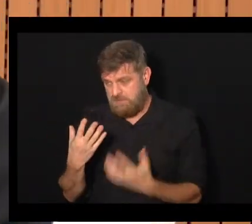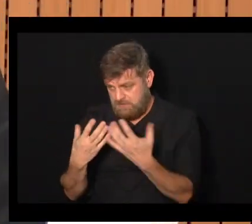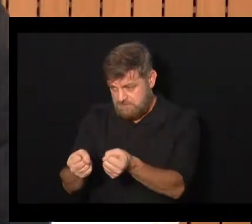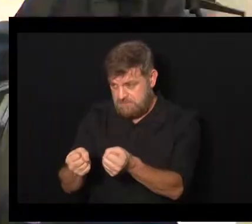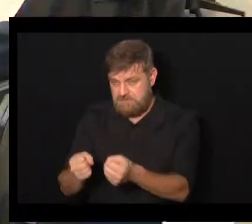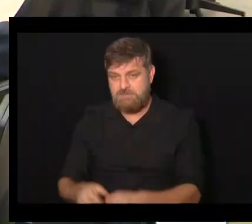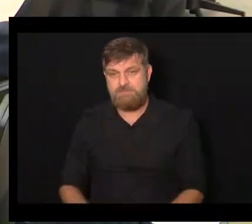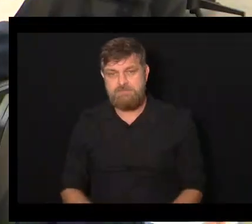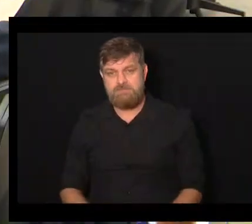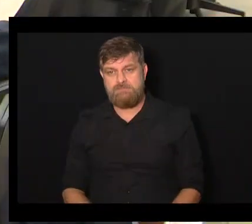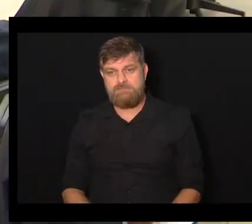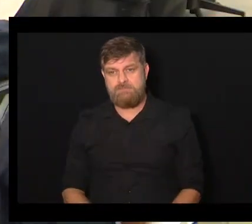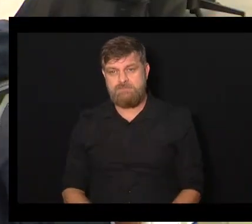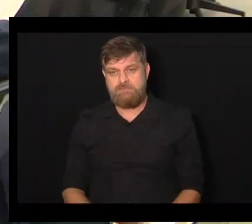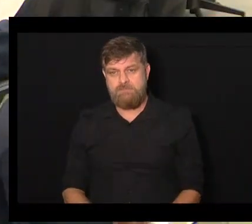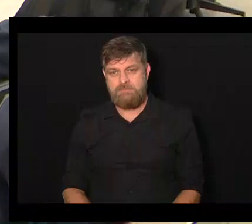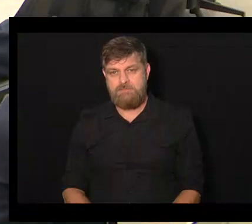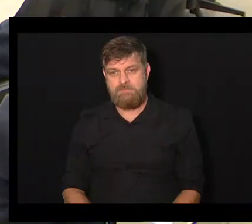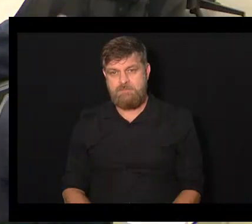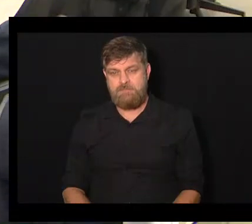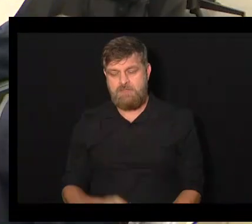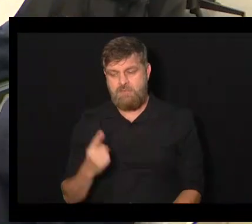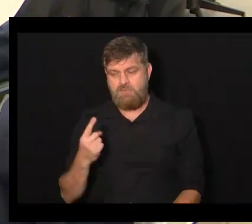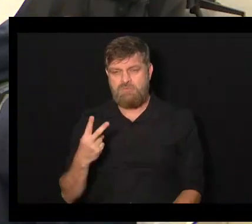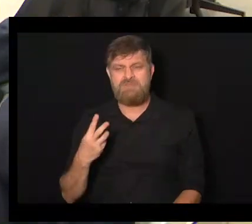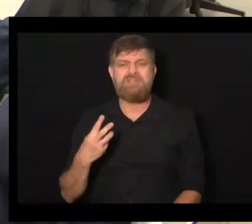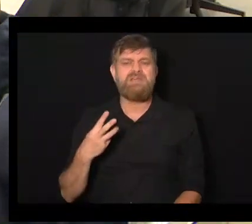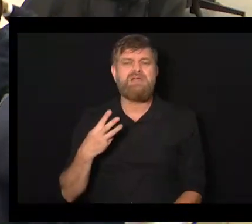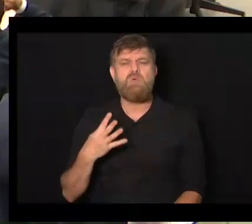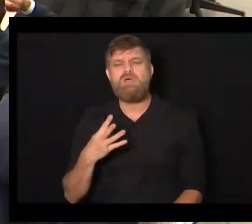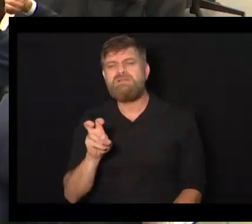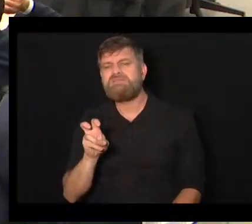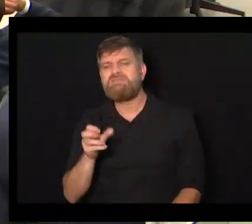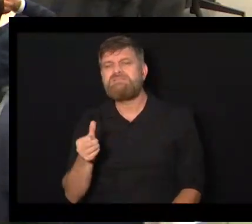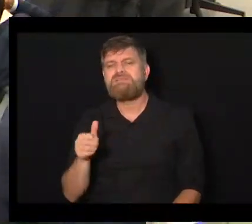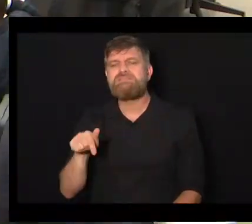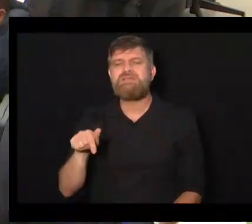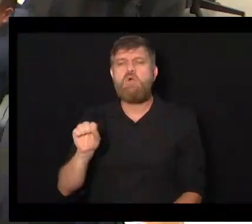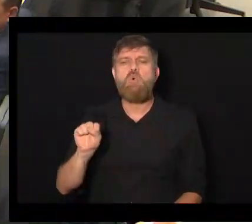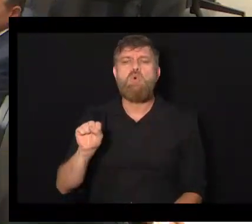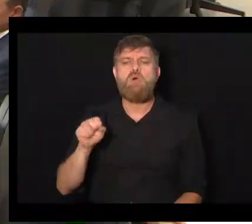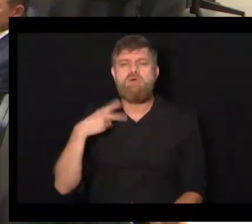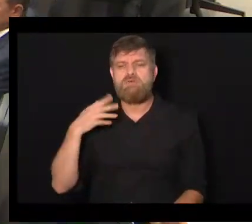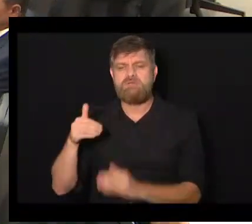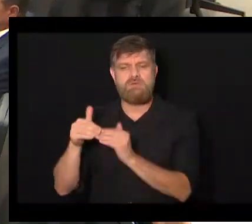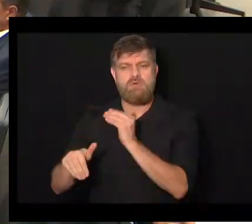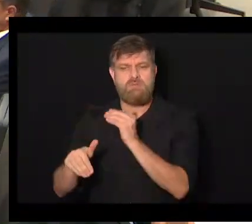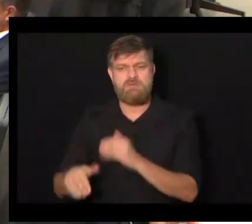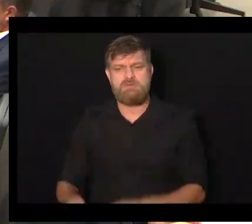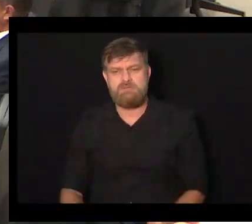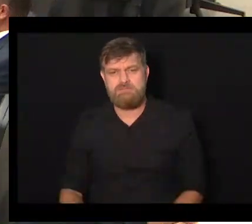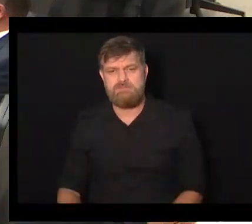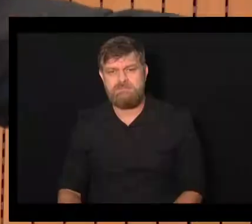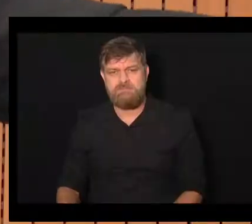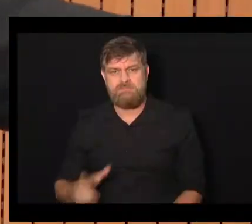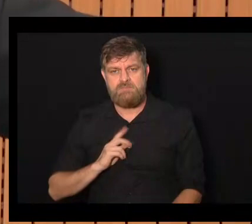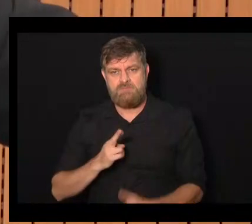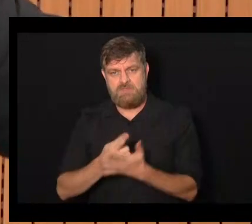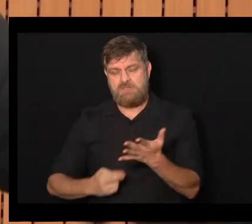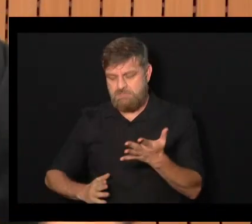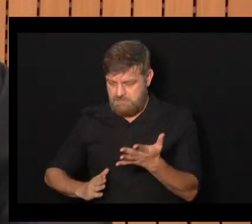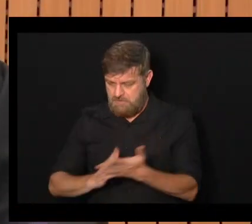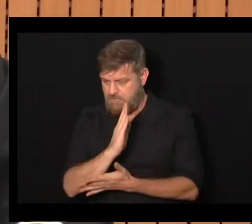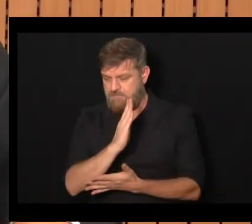permaneçam como estão. 1, 2, 3, 4, 5, 6, 7, 8 votos contrários. Requerimento